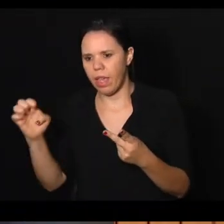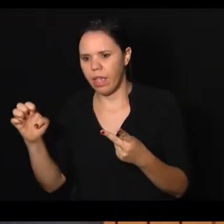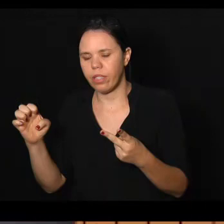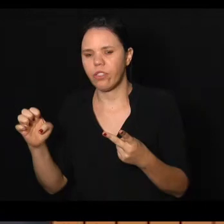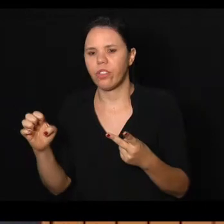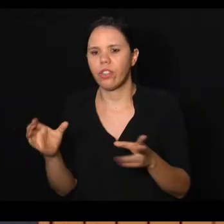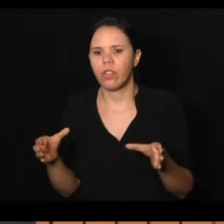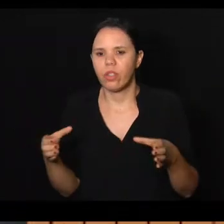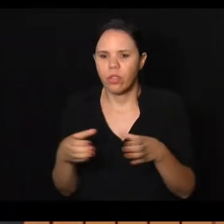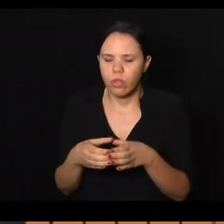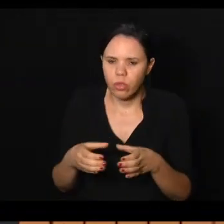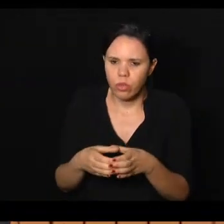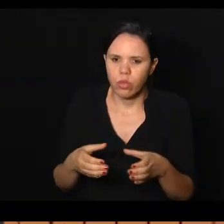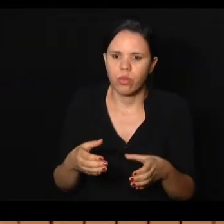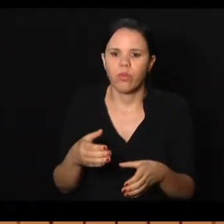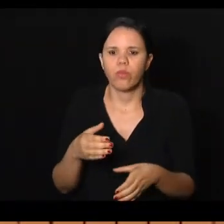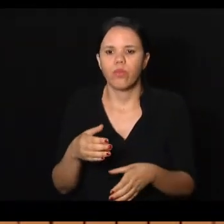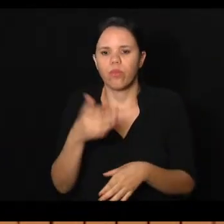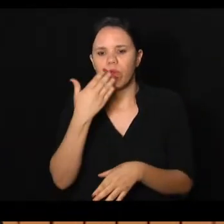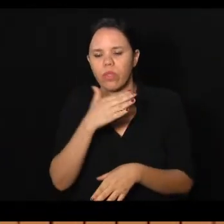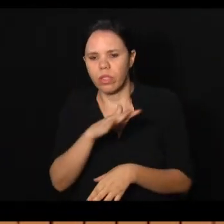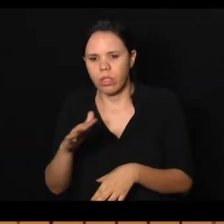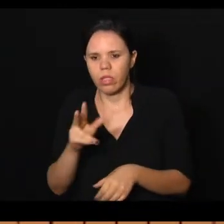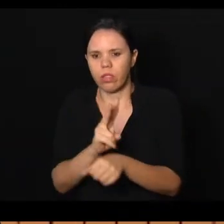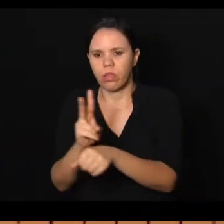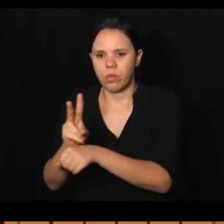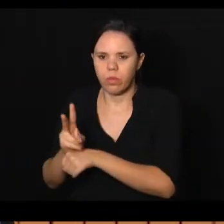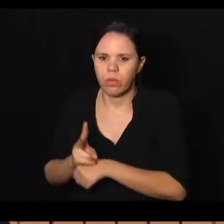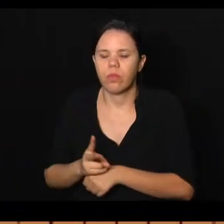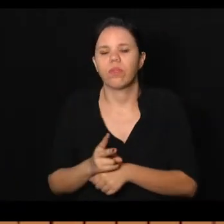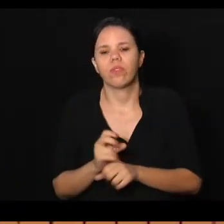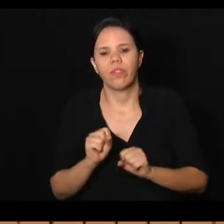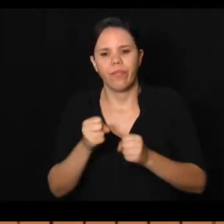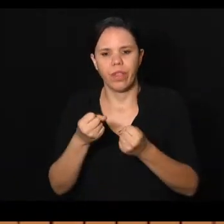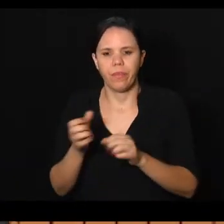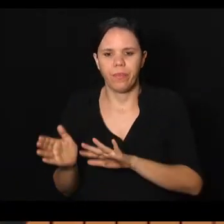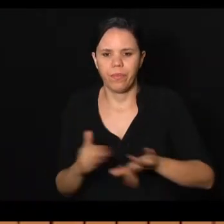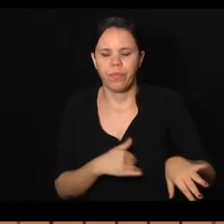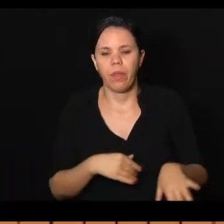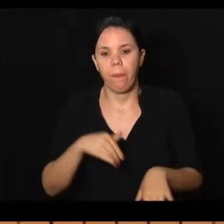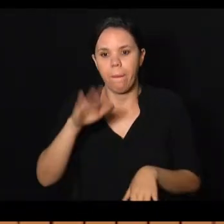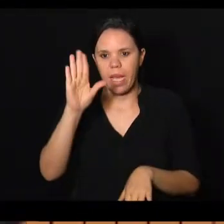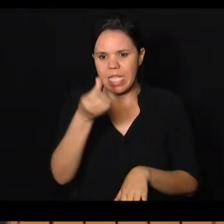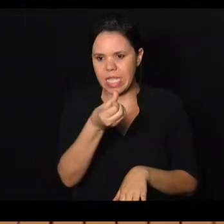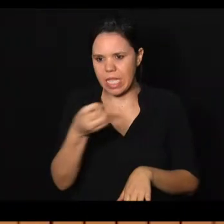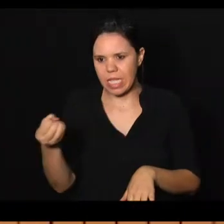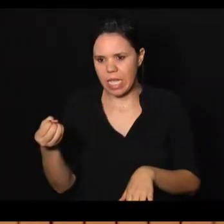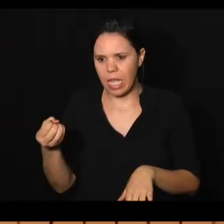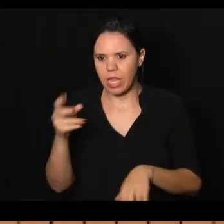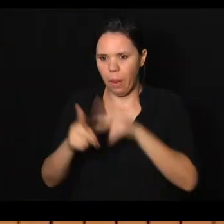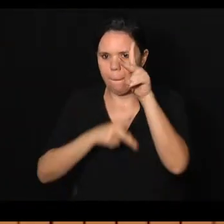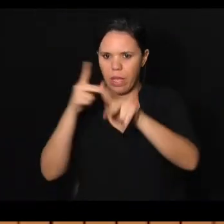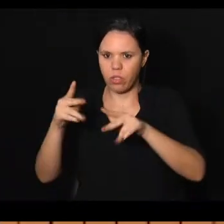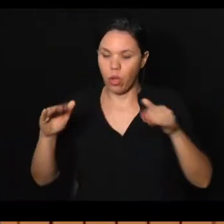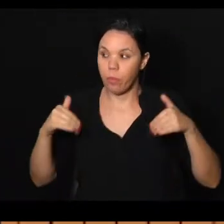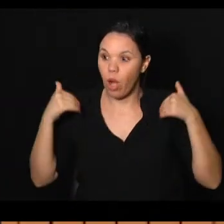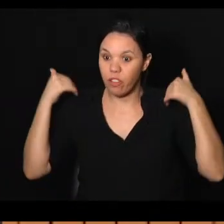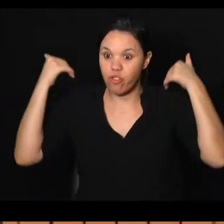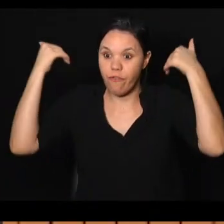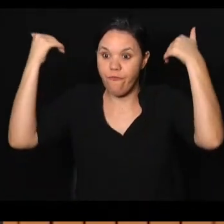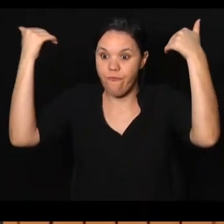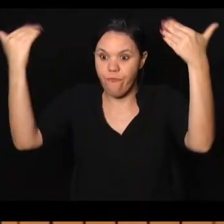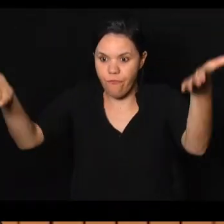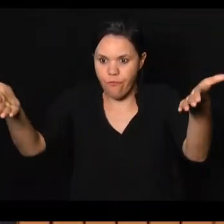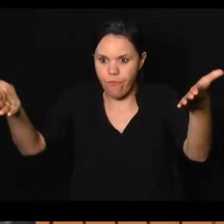Tutelar Leste. Nós, nesse momento, temos mais de 60 pessoas do lado de fora que gostaria de estar aqui